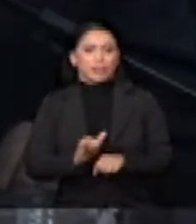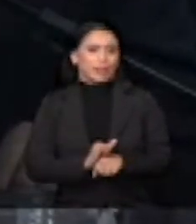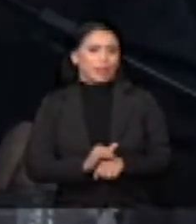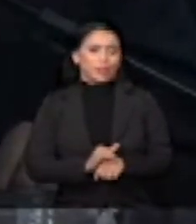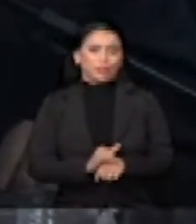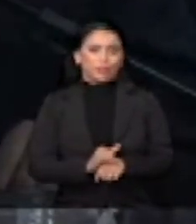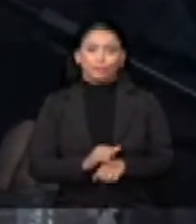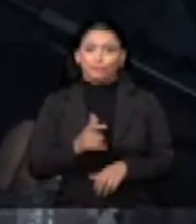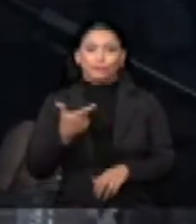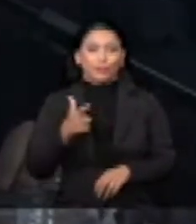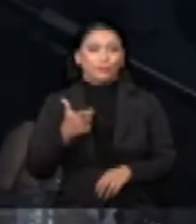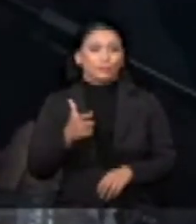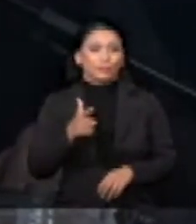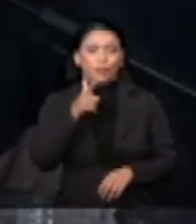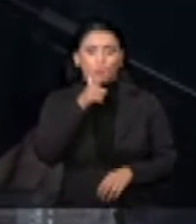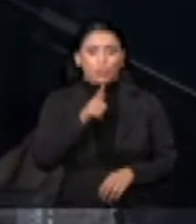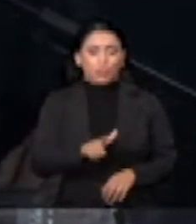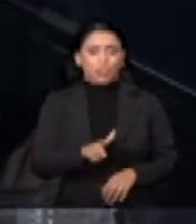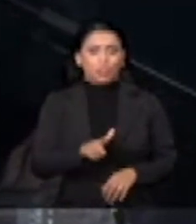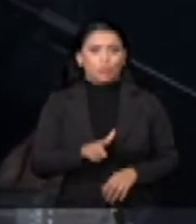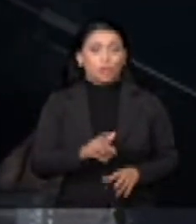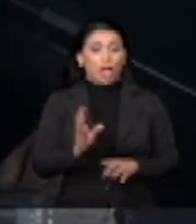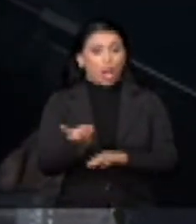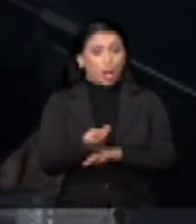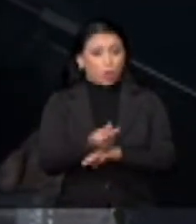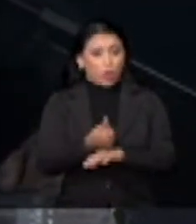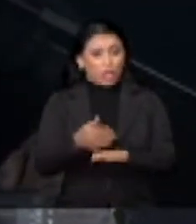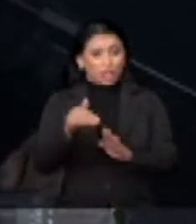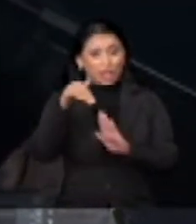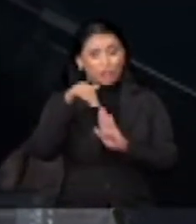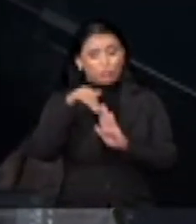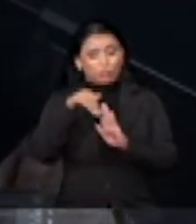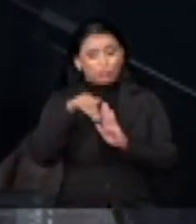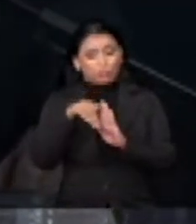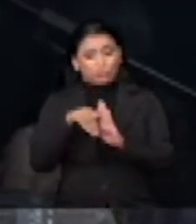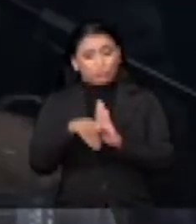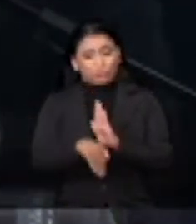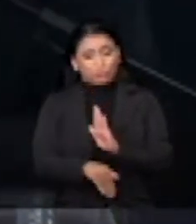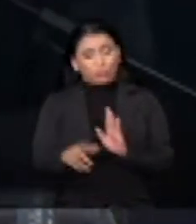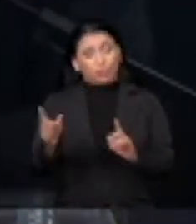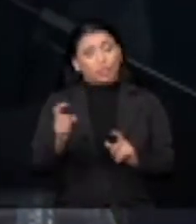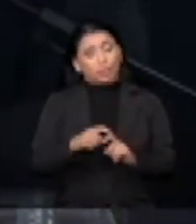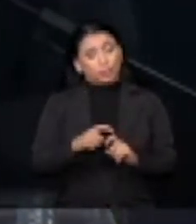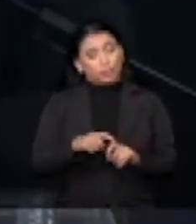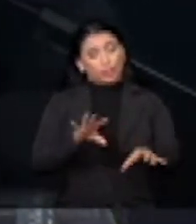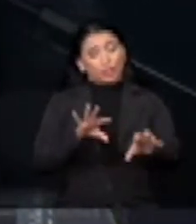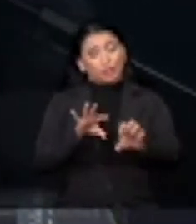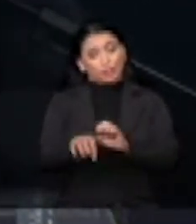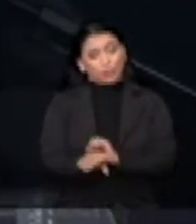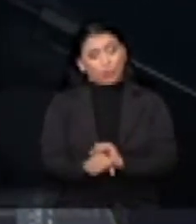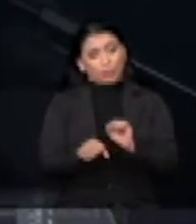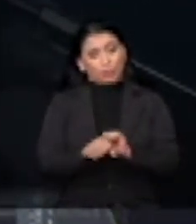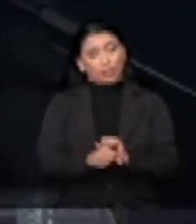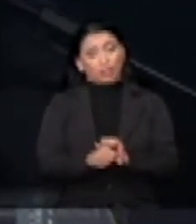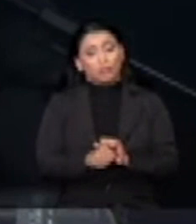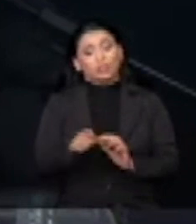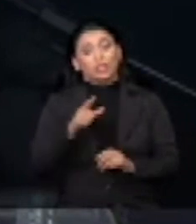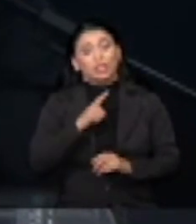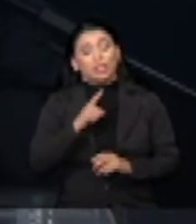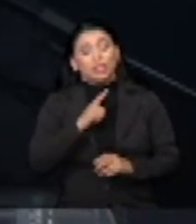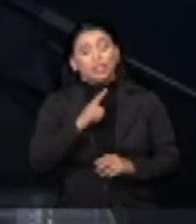que vemos queda na qualidade da formação médica e aumento na disparidade